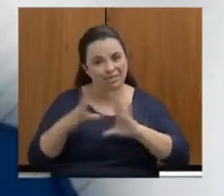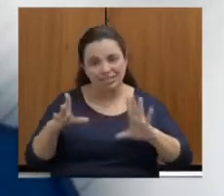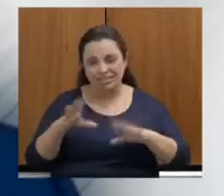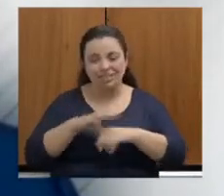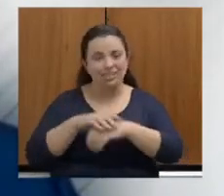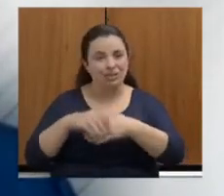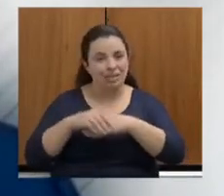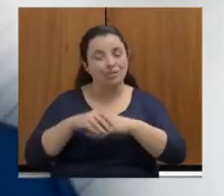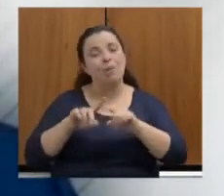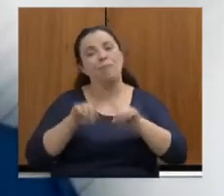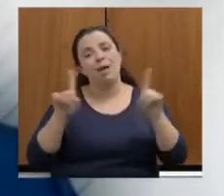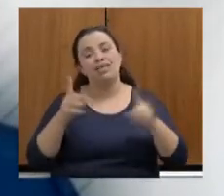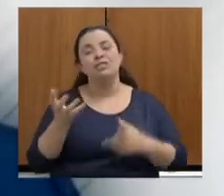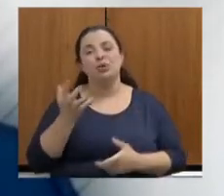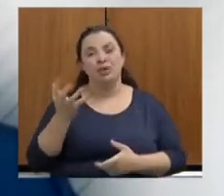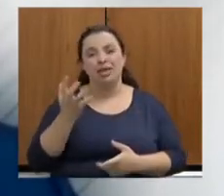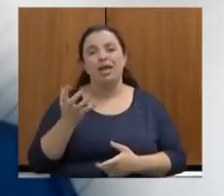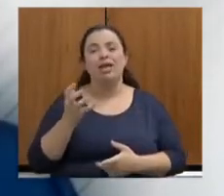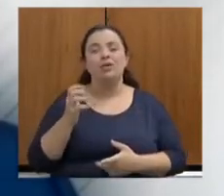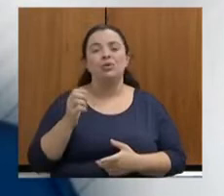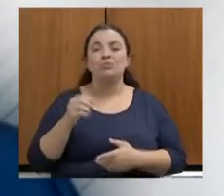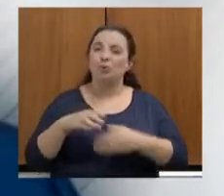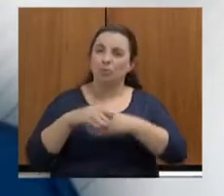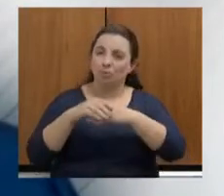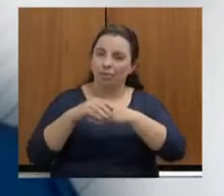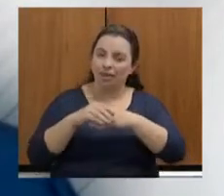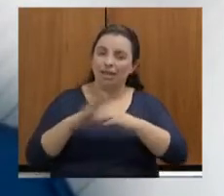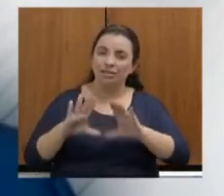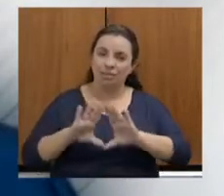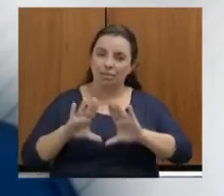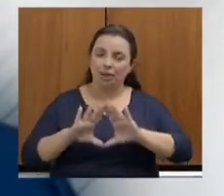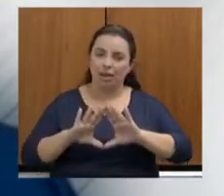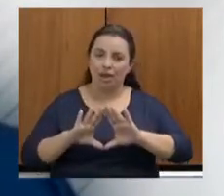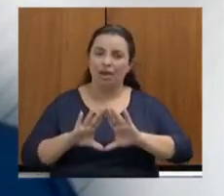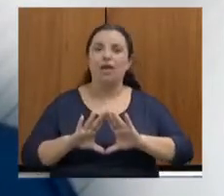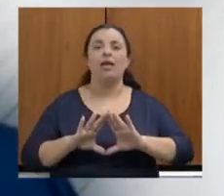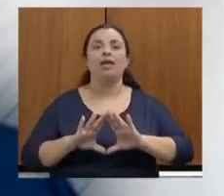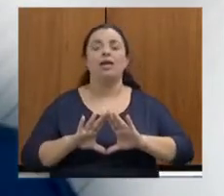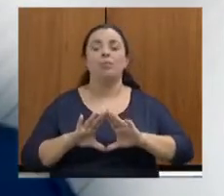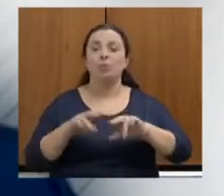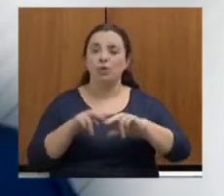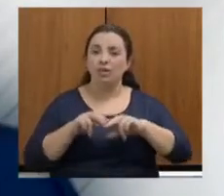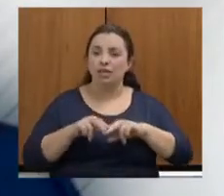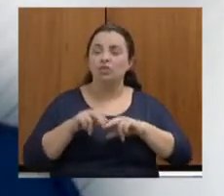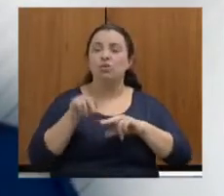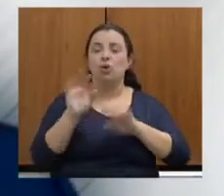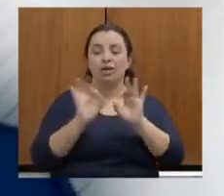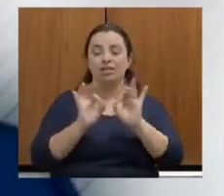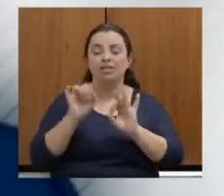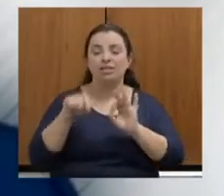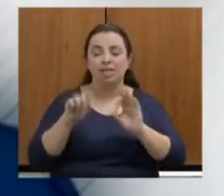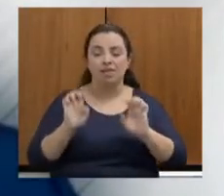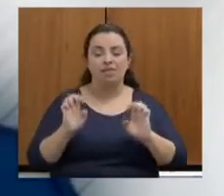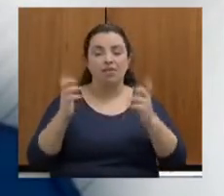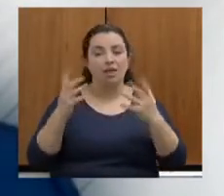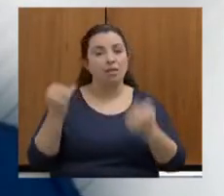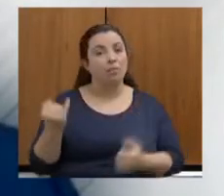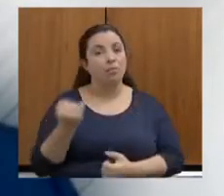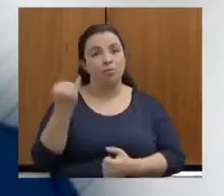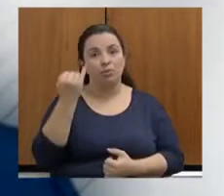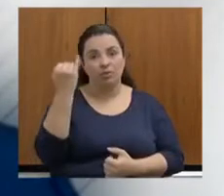gostei de saudar a Assembleia Legislativa como todo o defeito desse evento tão importante